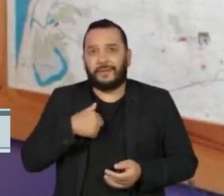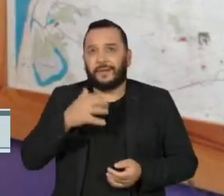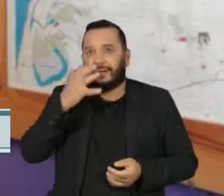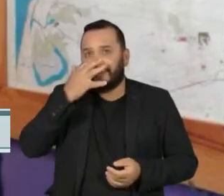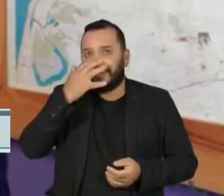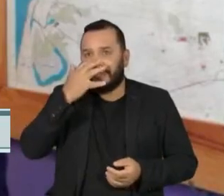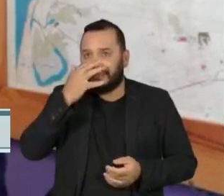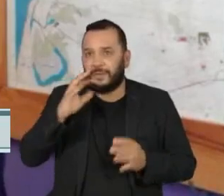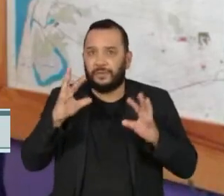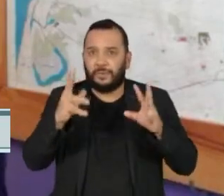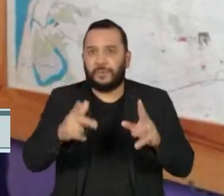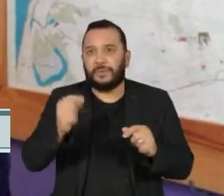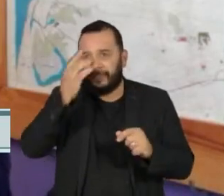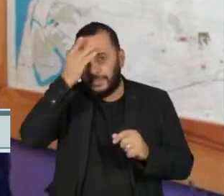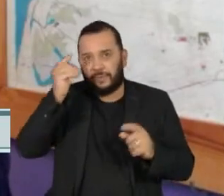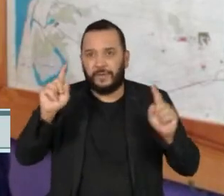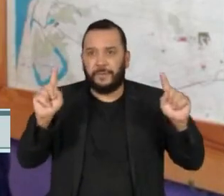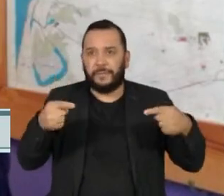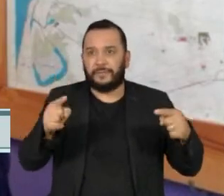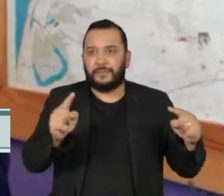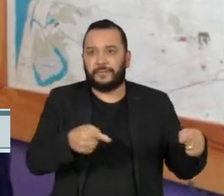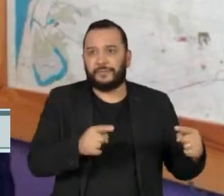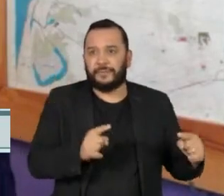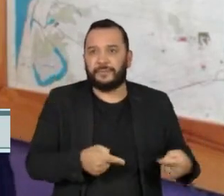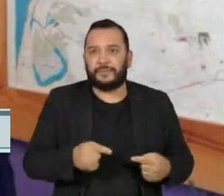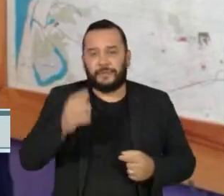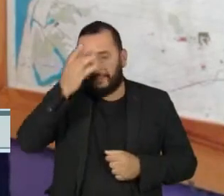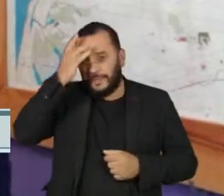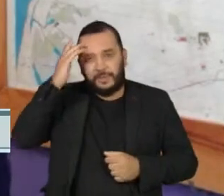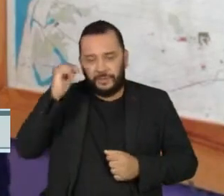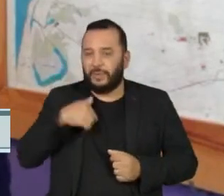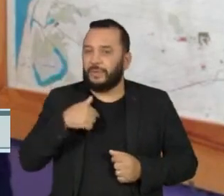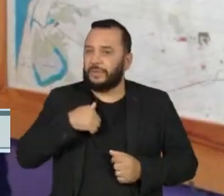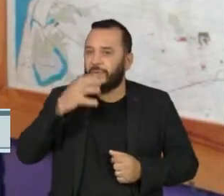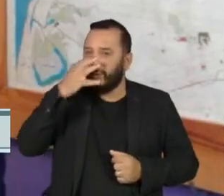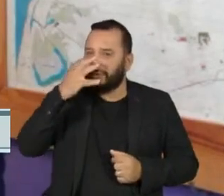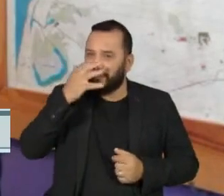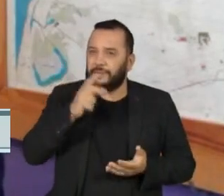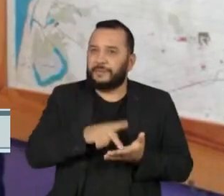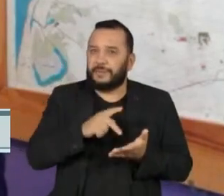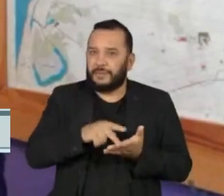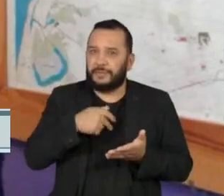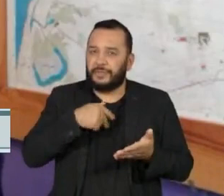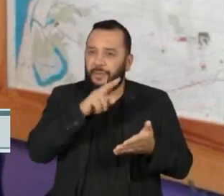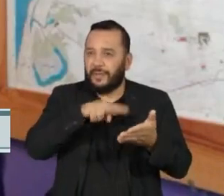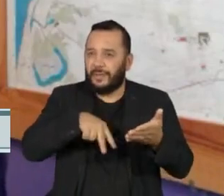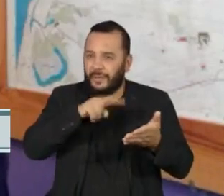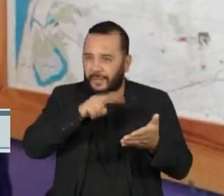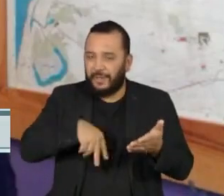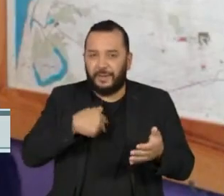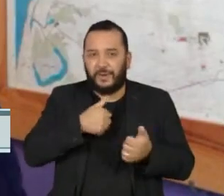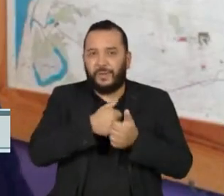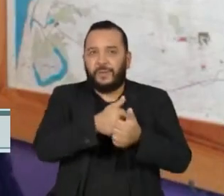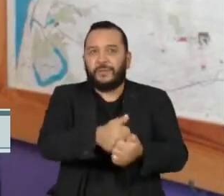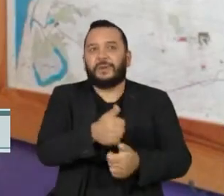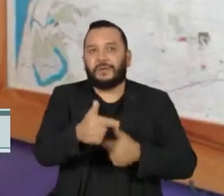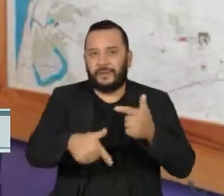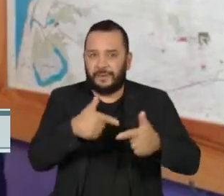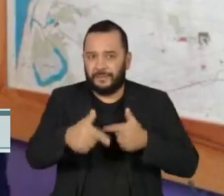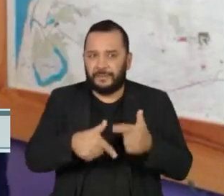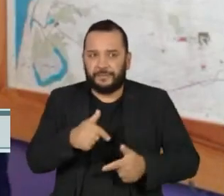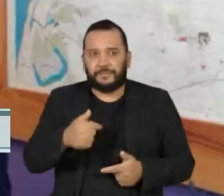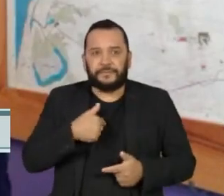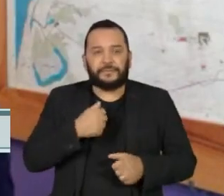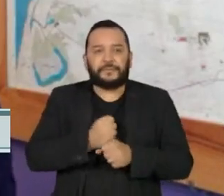e todas as finalistas do prêmio. São artistas que eu admiro muito, que eu leio, que eu acompanho o trabalho há